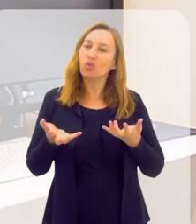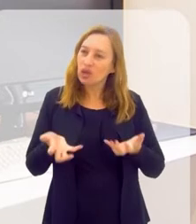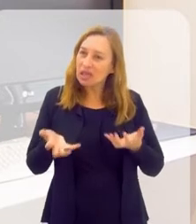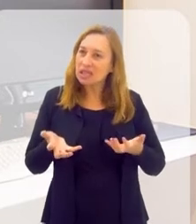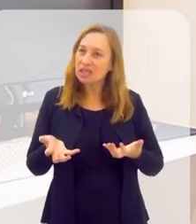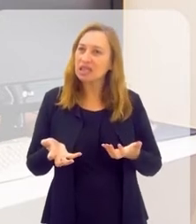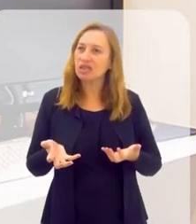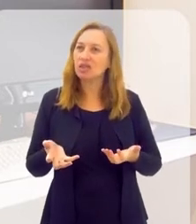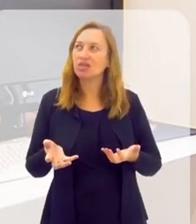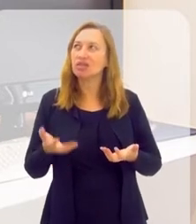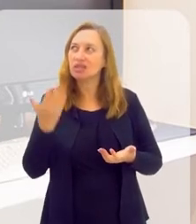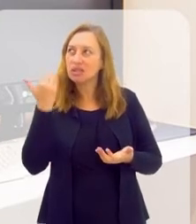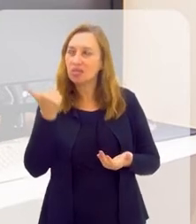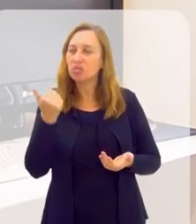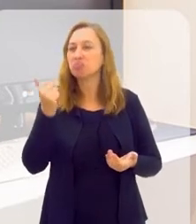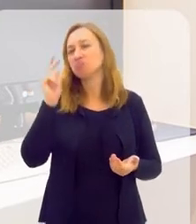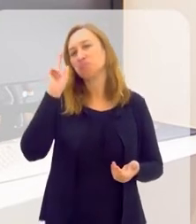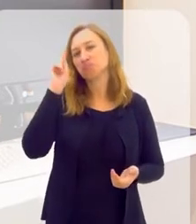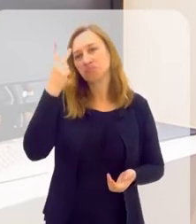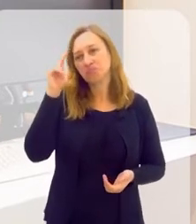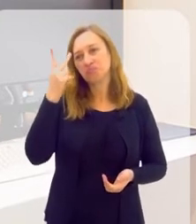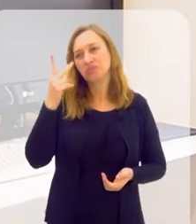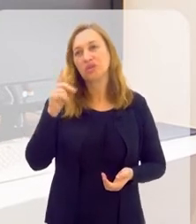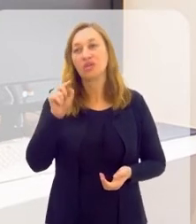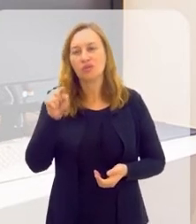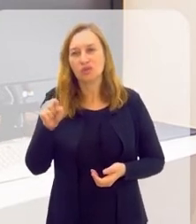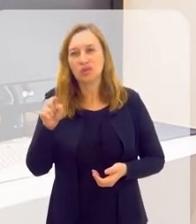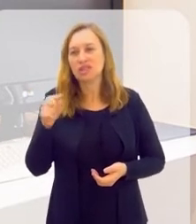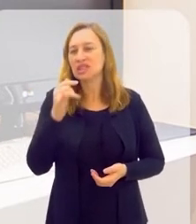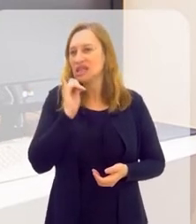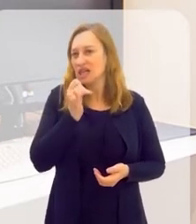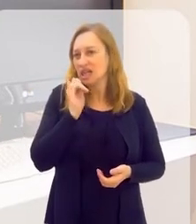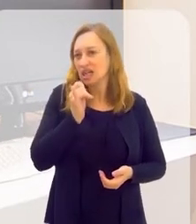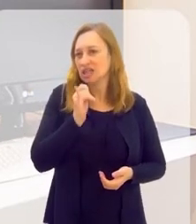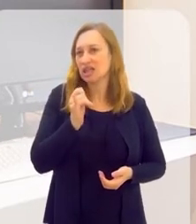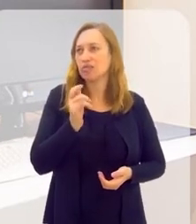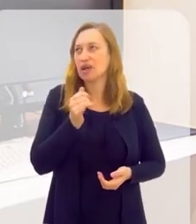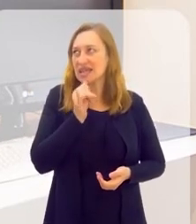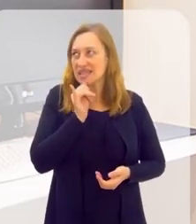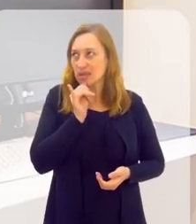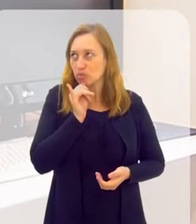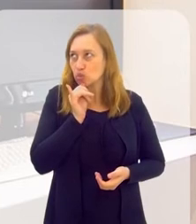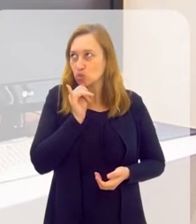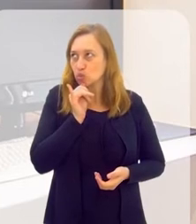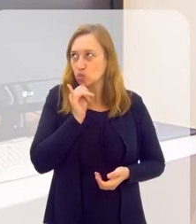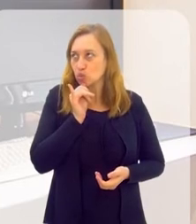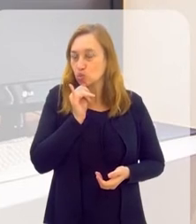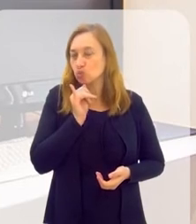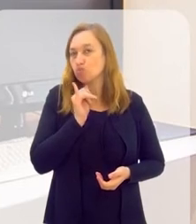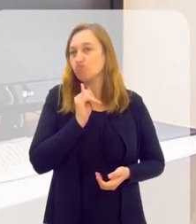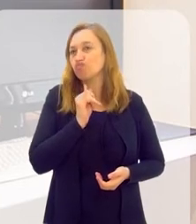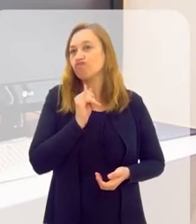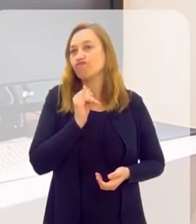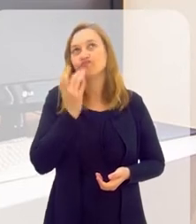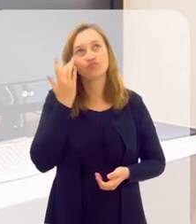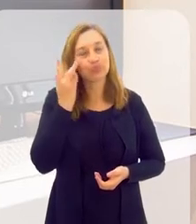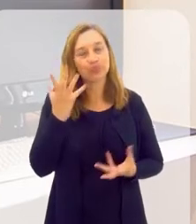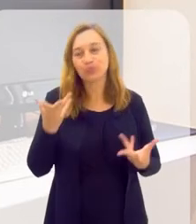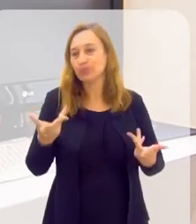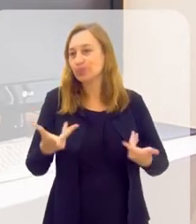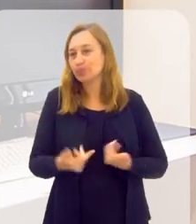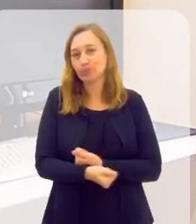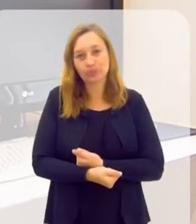Mas é que sim, eu queria muito ouvir uma história em que você relatasse isso. Por exemplo, está sendo, e eu